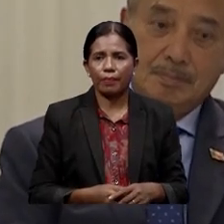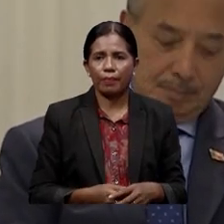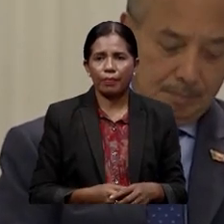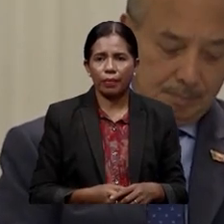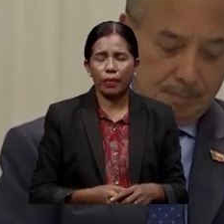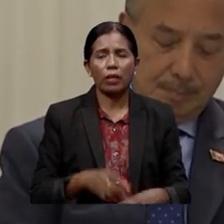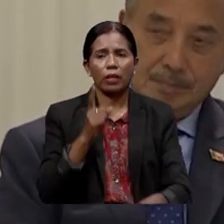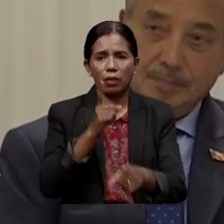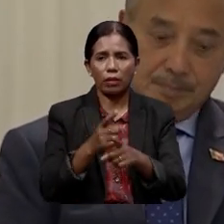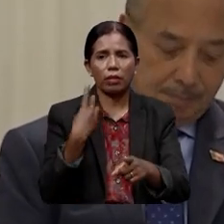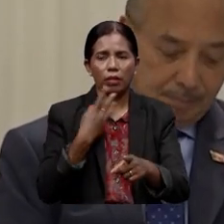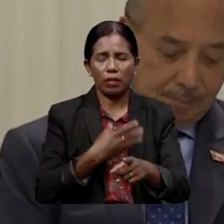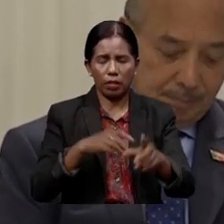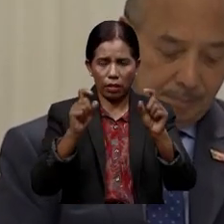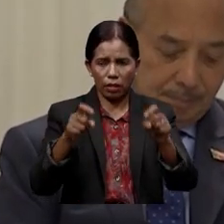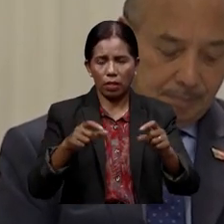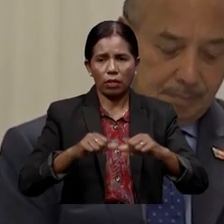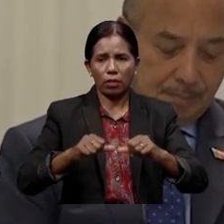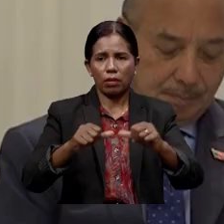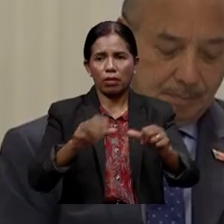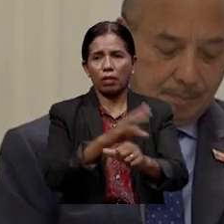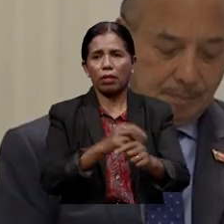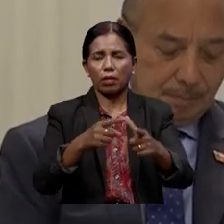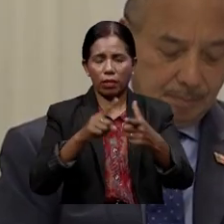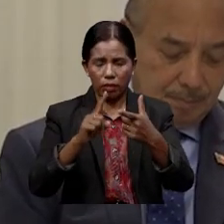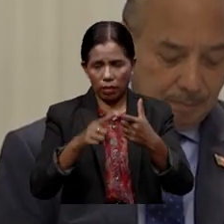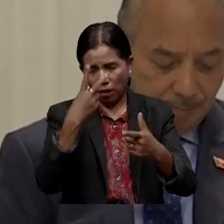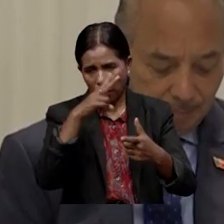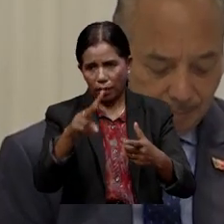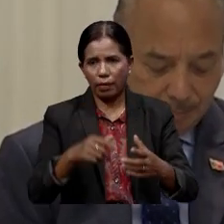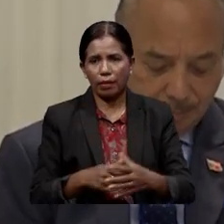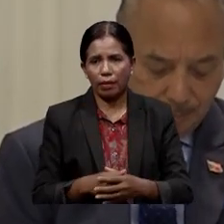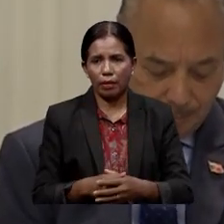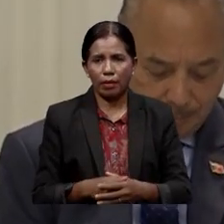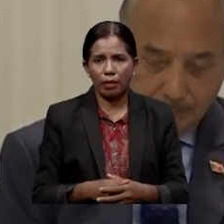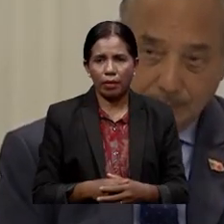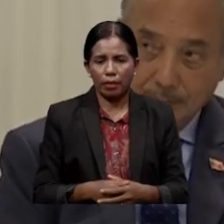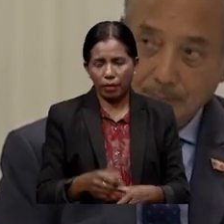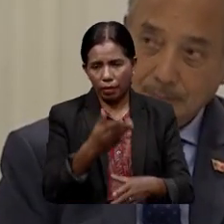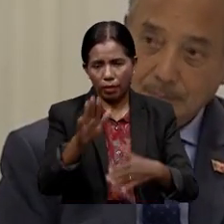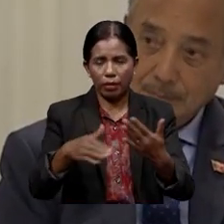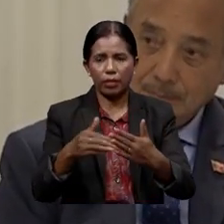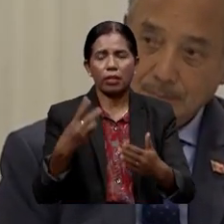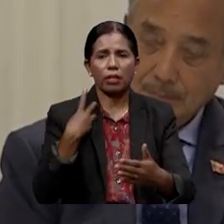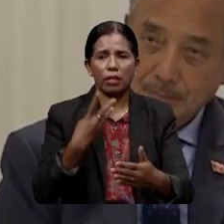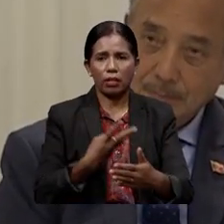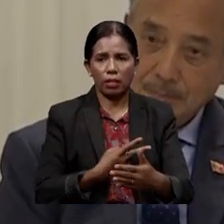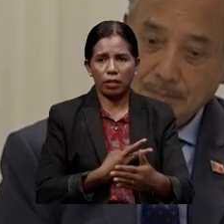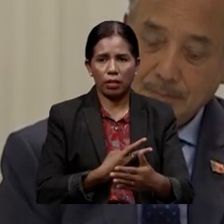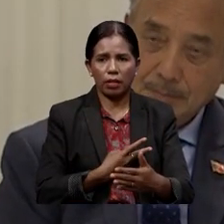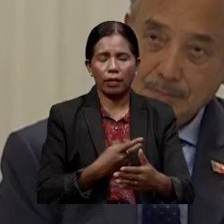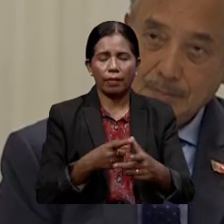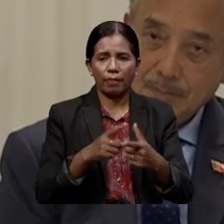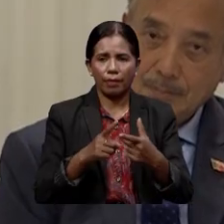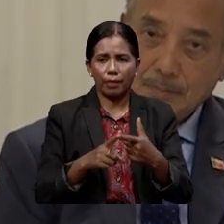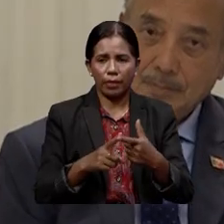Claro, também estamos aqui enquanto empresários, mas o objetivo é ajudarmos enquanto empresários, ajudarmos um outro grande empresário, que é o nosso querido Jorge Serrano,